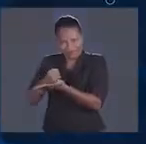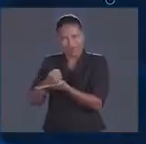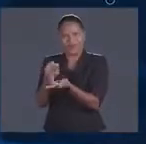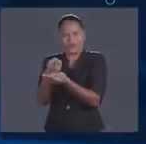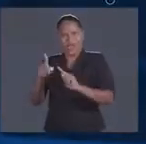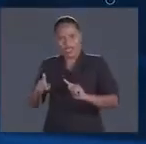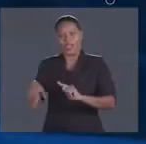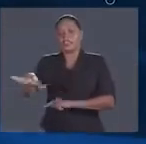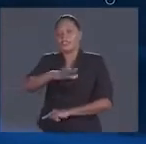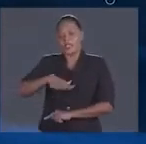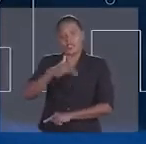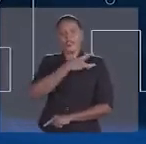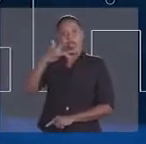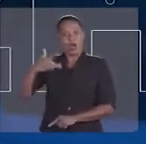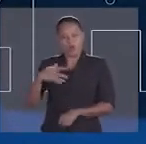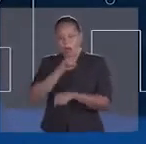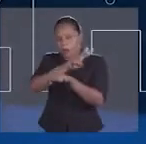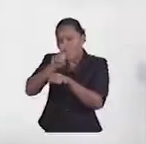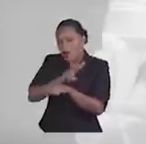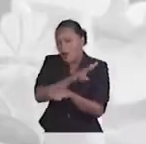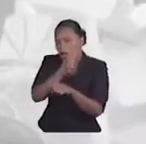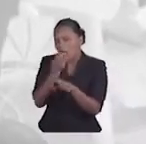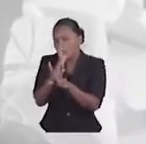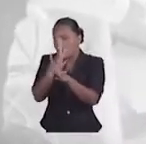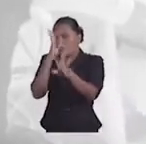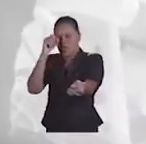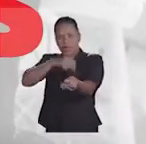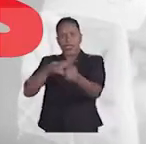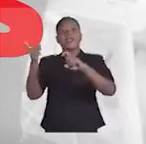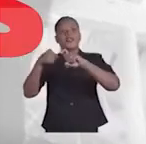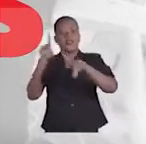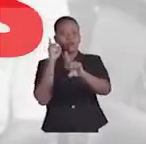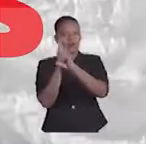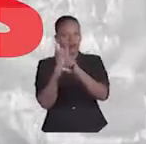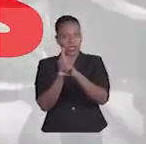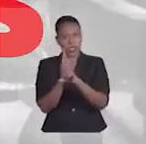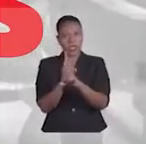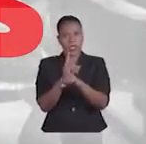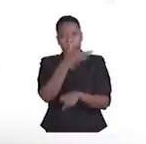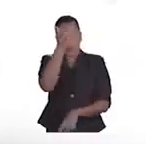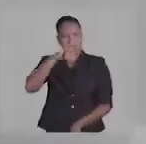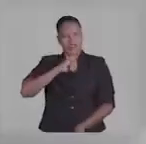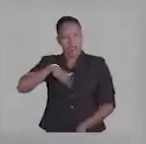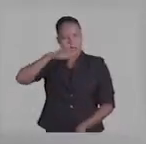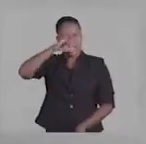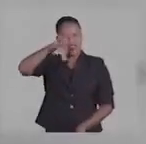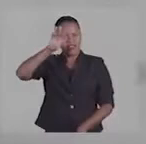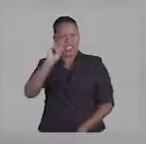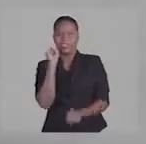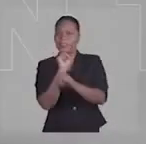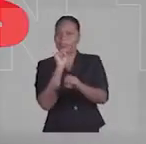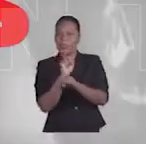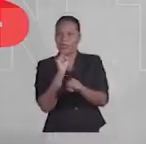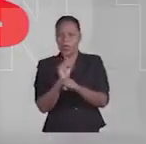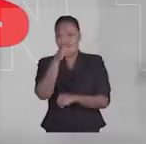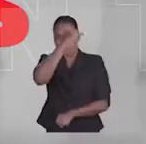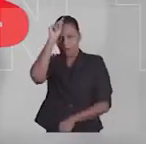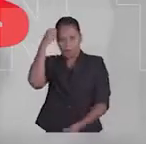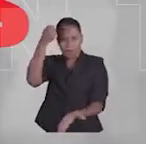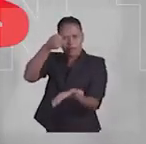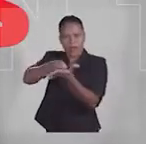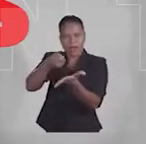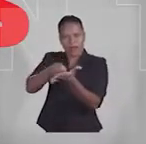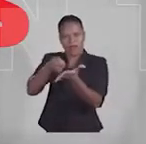60 unidades vão abrir das 6 às 22 horas, inclusive aos sábados e domingos. Em parceria com as empresas, vamos normalizar